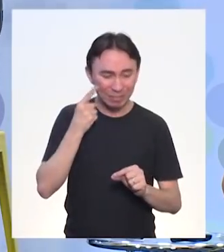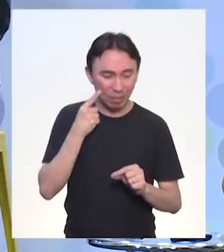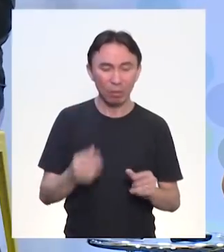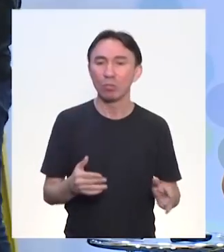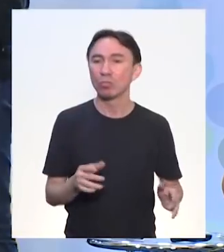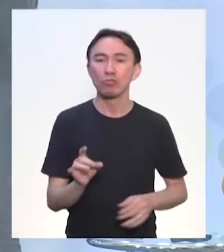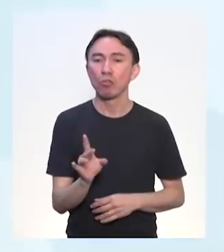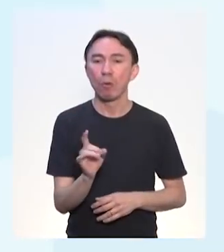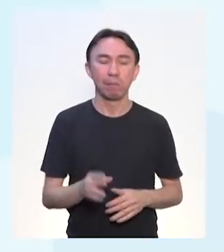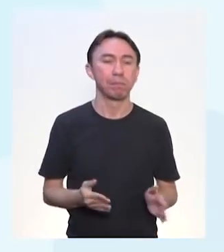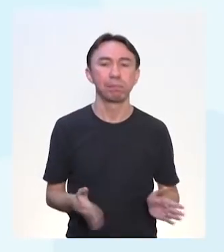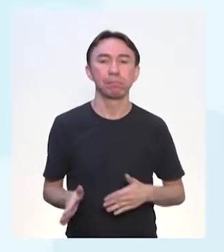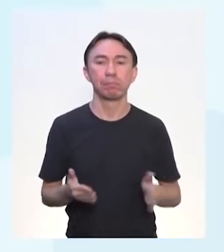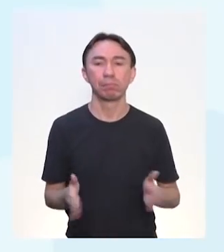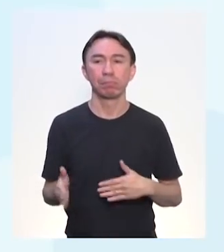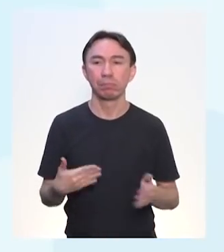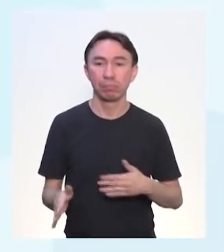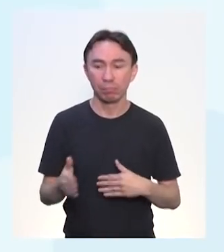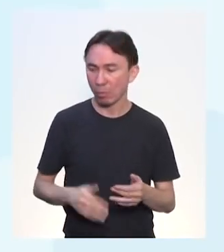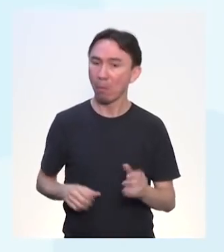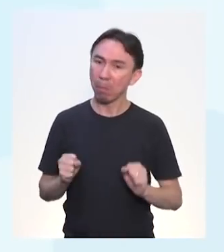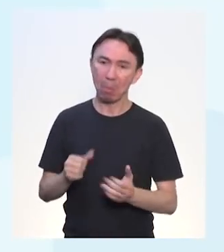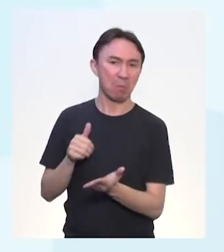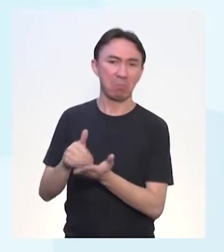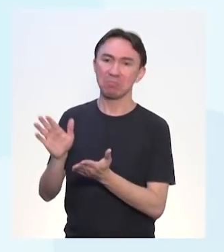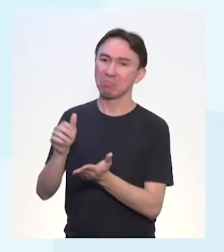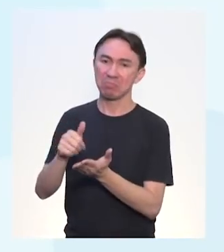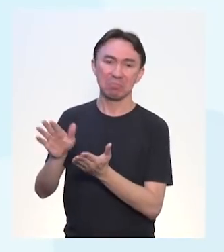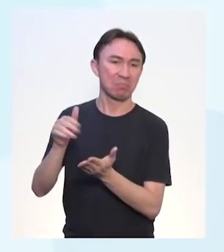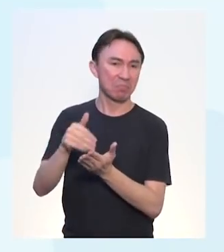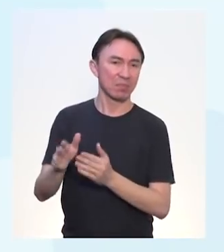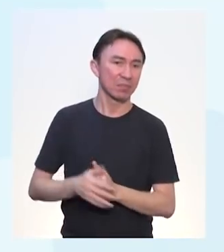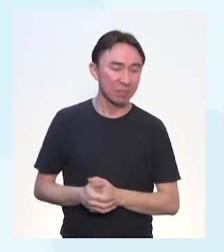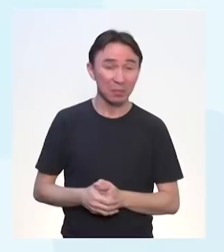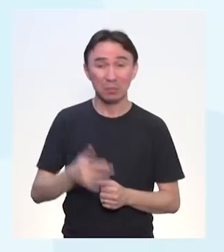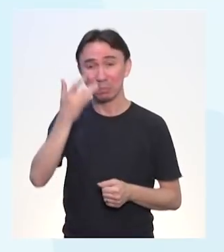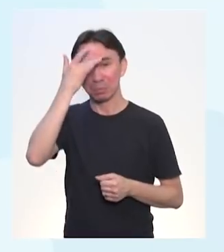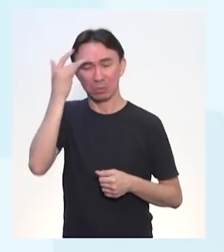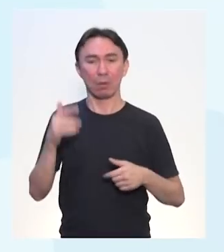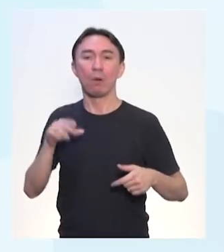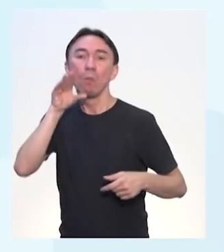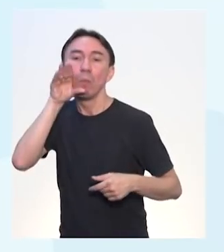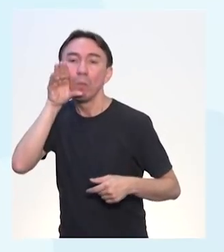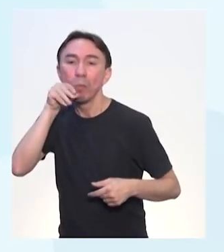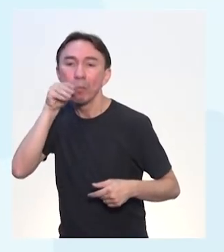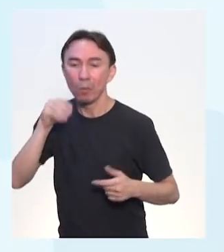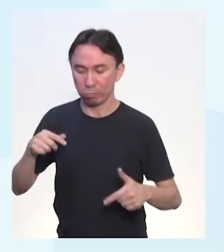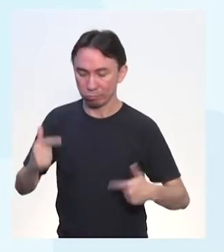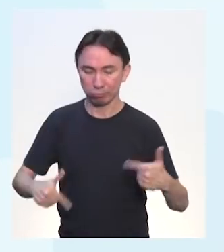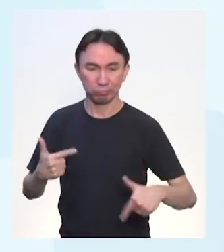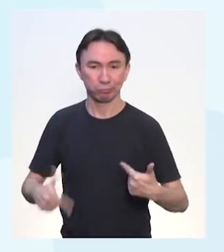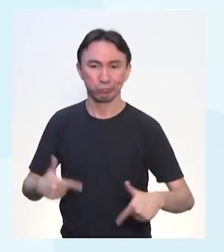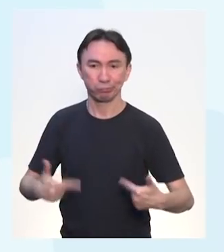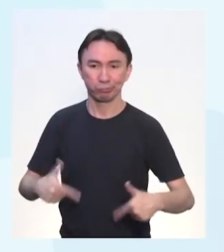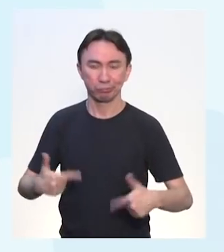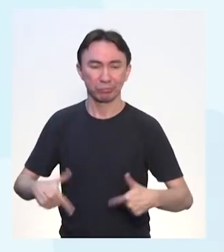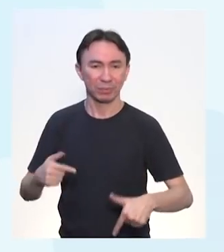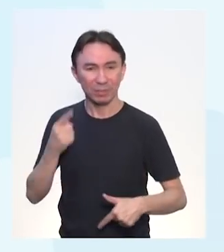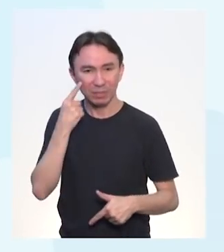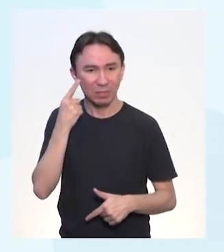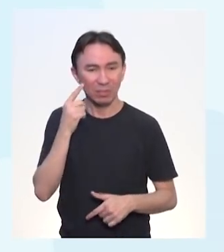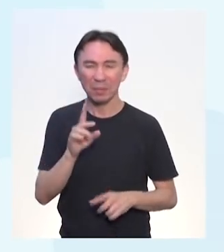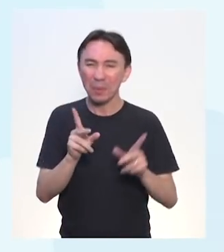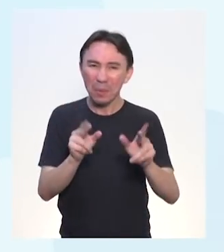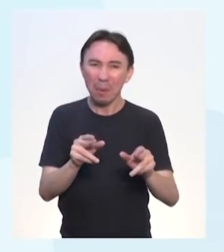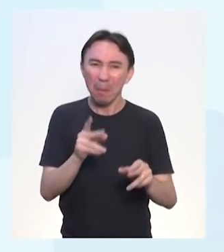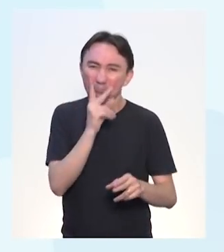produtivo. Os operários, uma espécie de rebanho robotizado, impessoal, né, vivendo como se estivesse preso e,